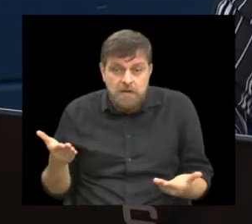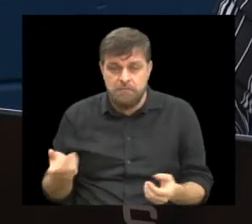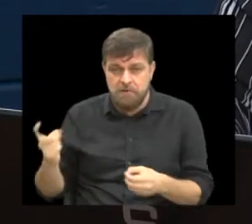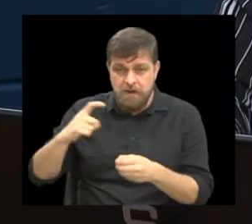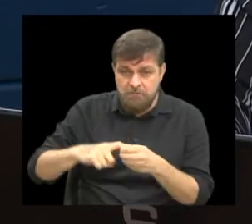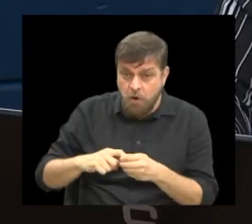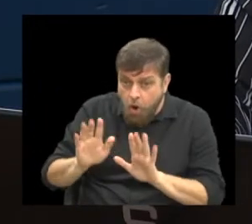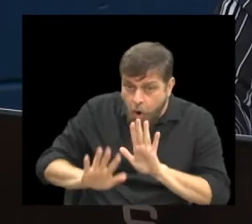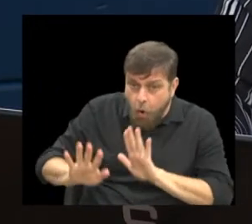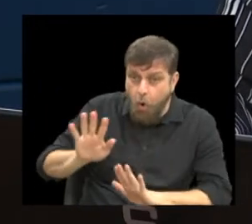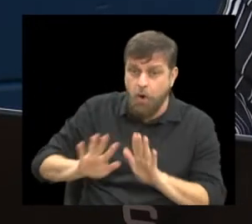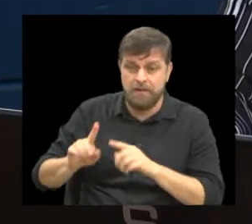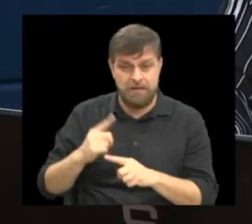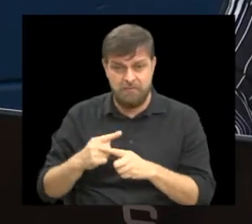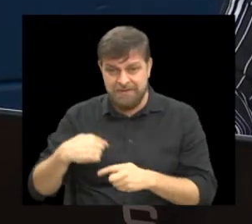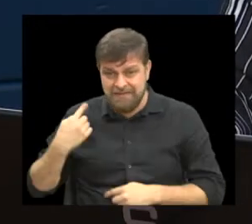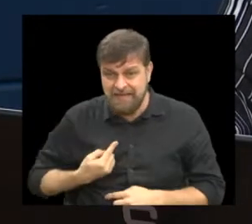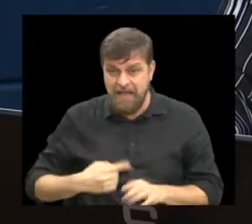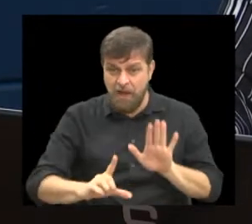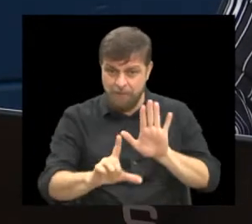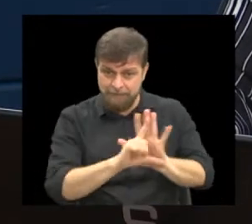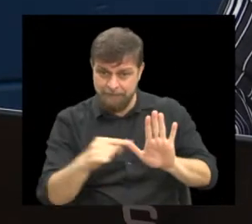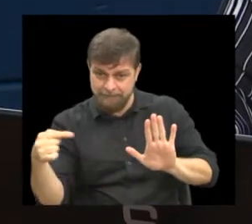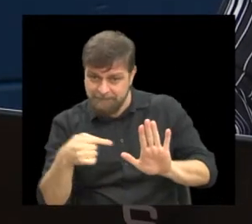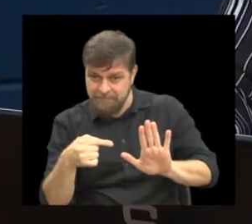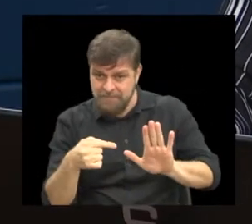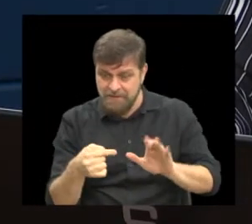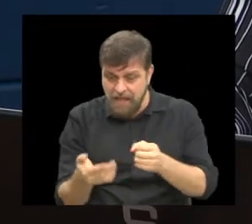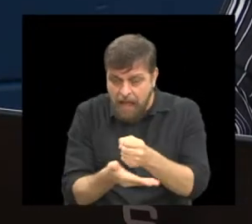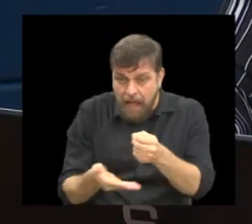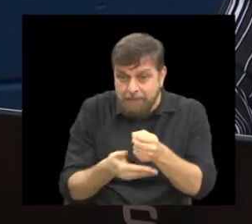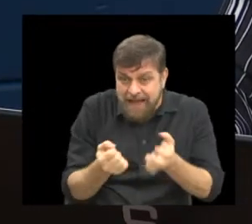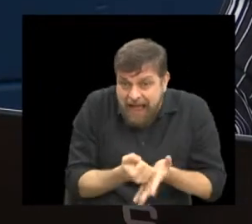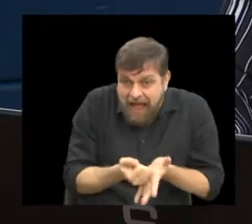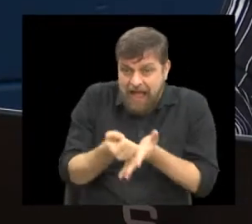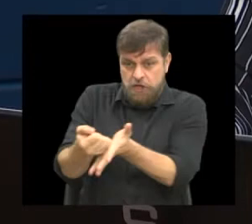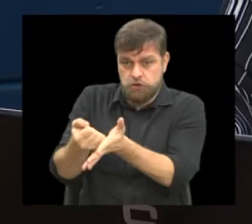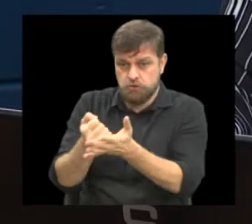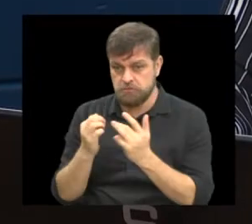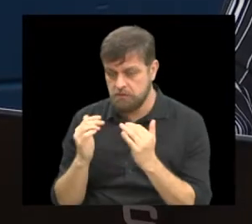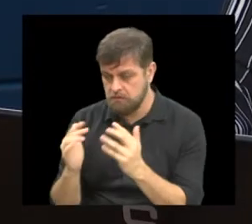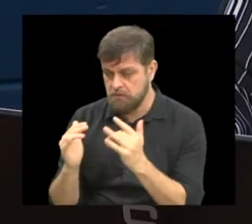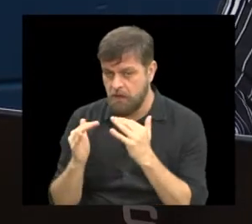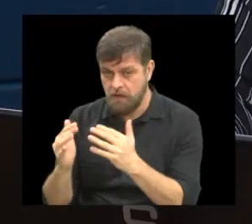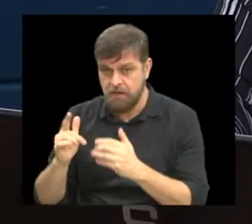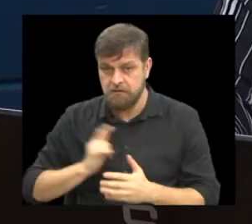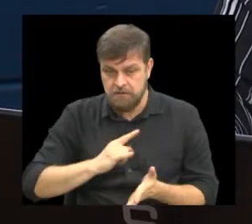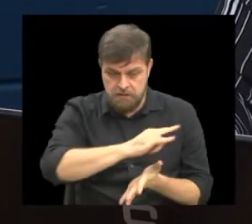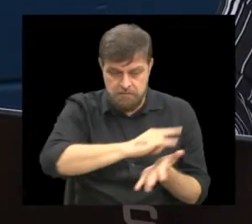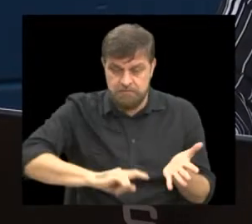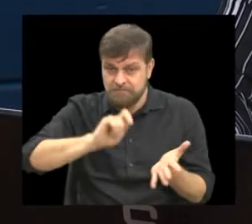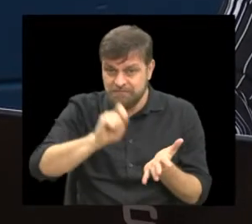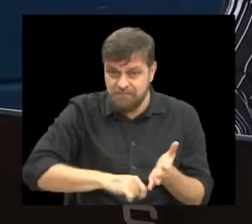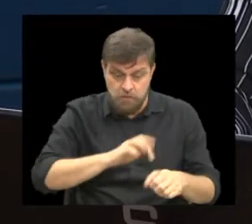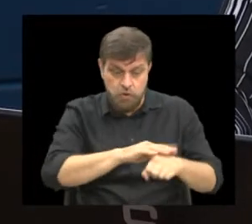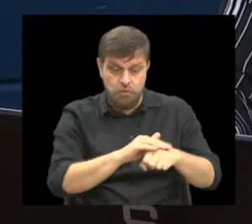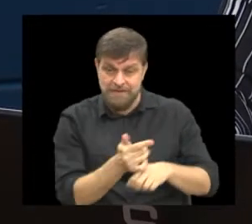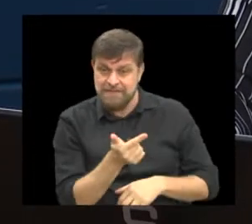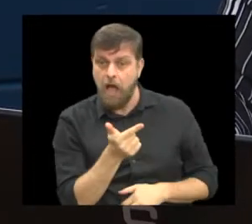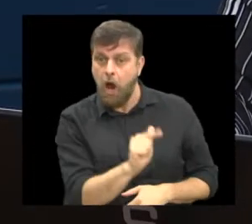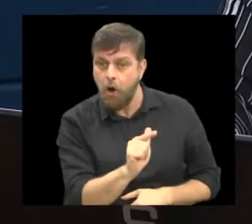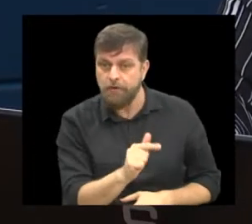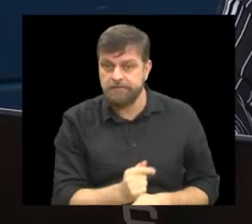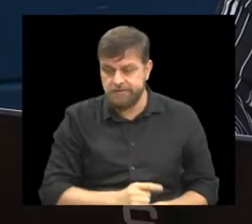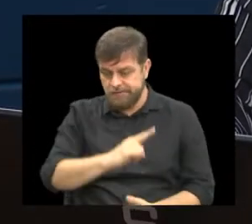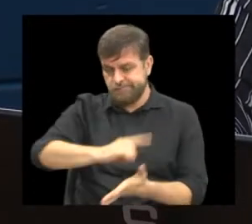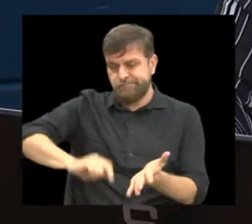pedir o cuidado, porque como é uma lei que ampara o autista, muitos diagnósticos de outras patologias vêm sendo